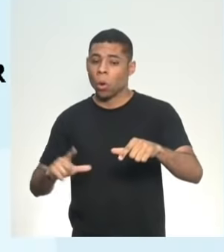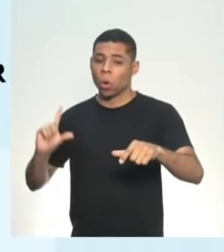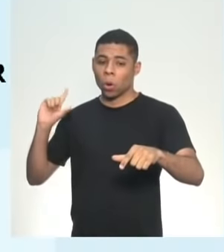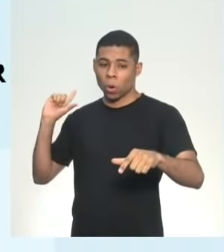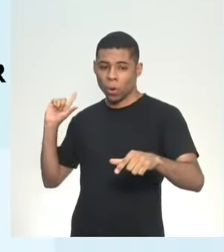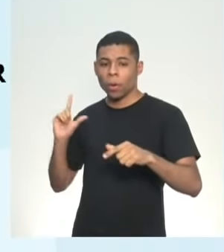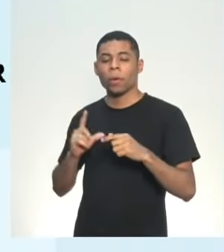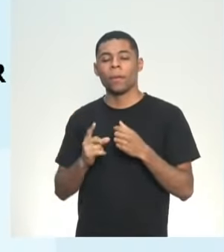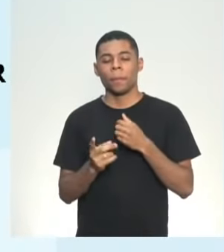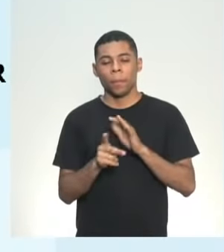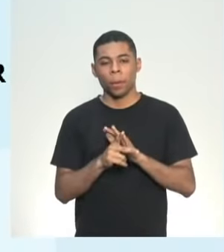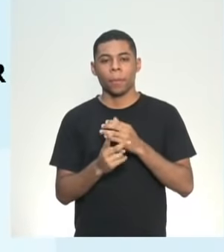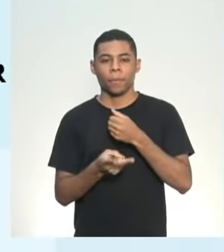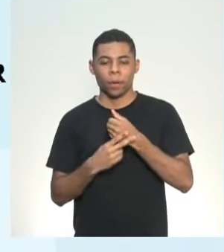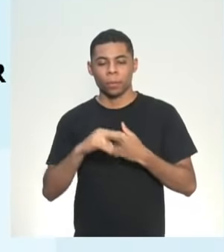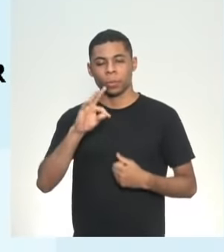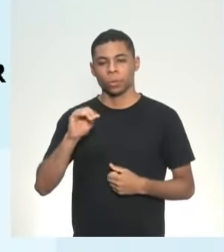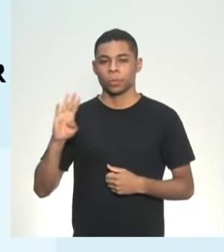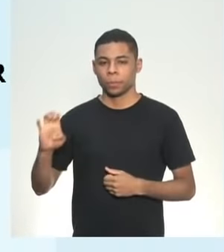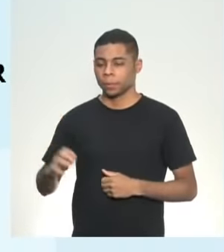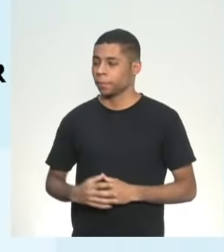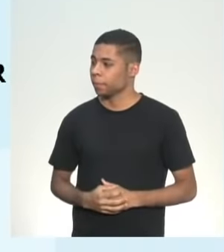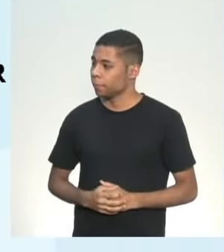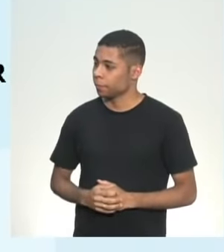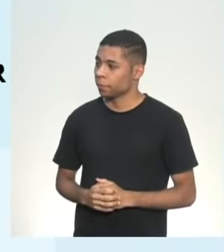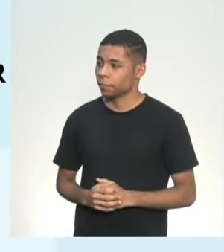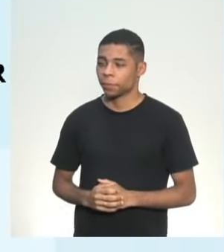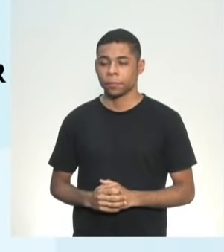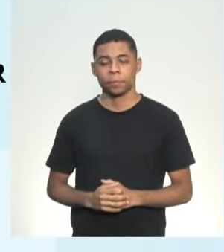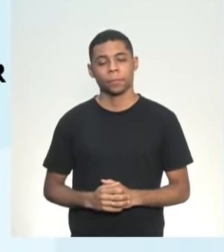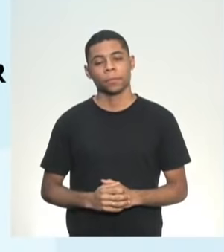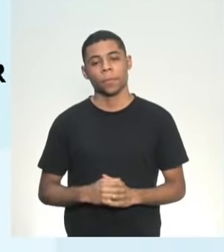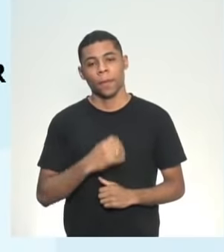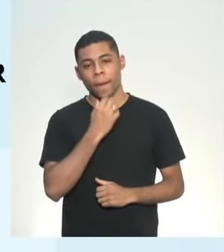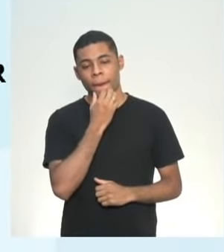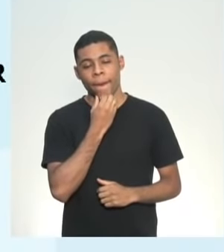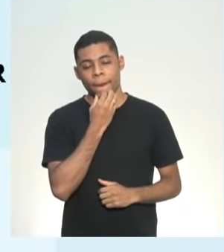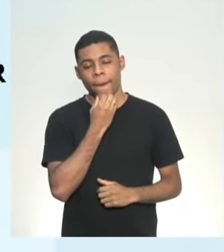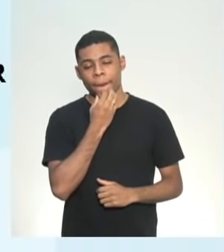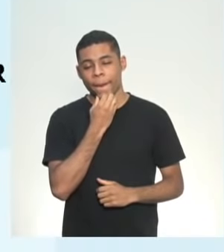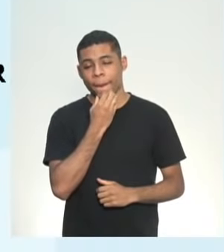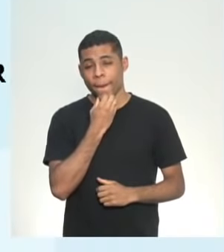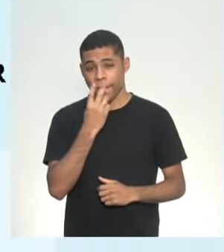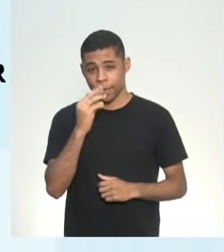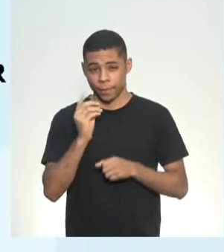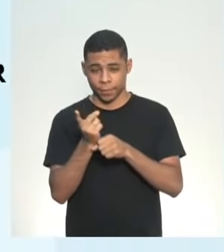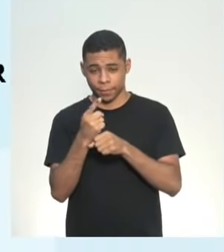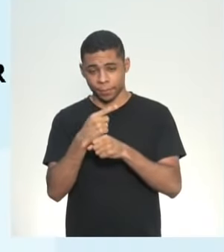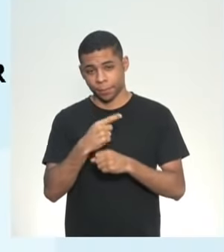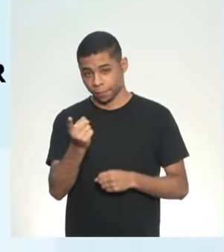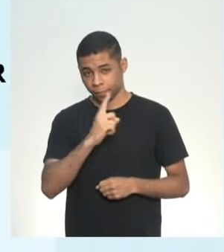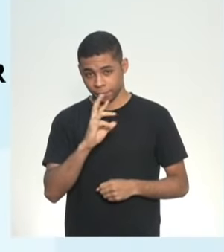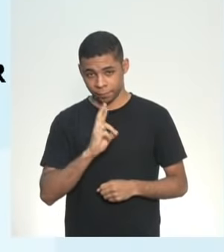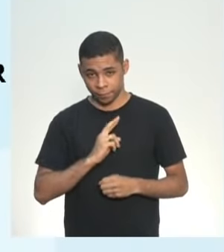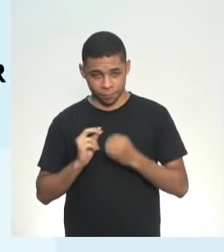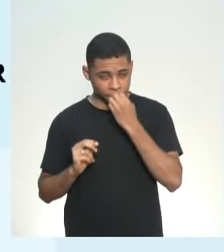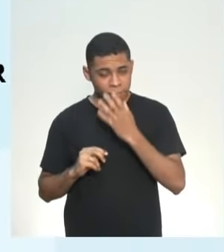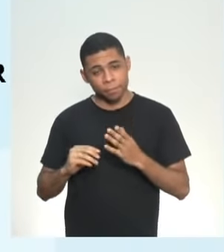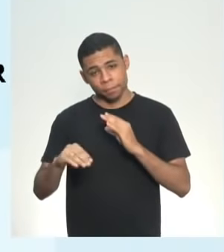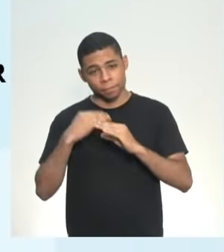After the world today would have frequência vem antes ou depois do verbo to be legal então 30 segundos aí no Tiete